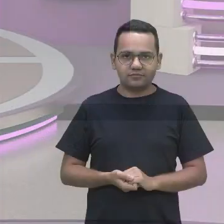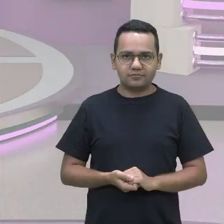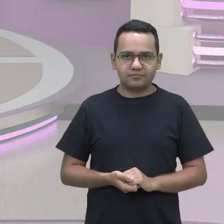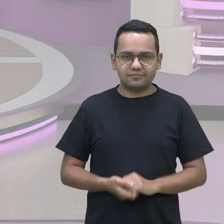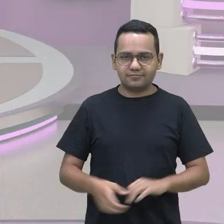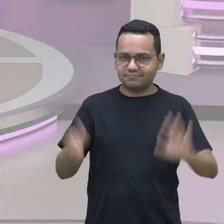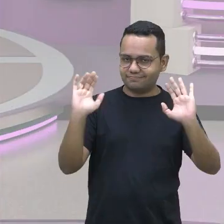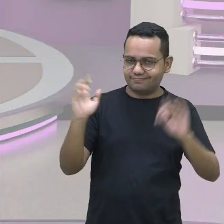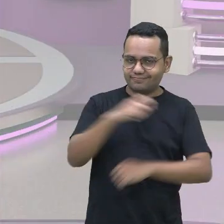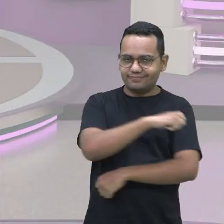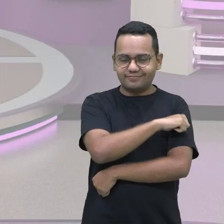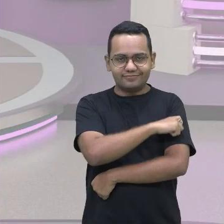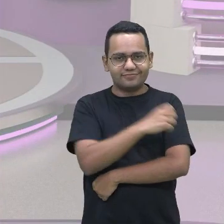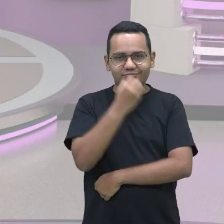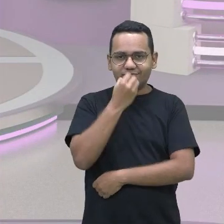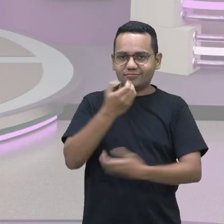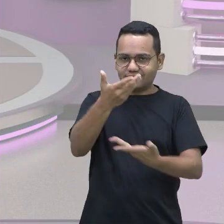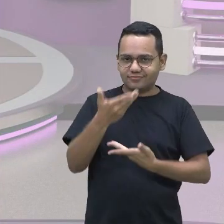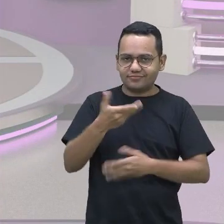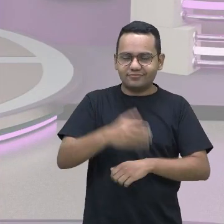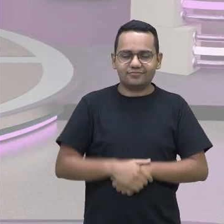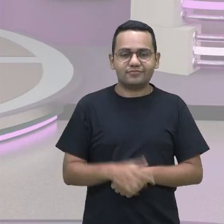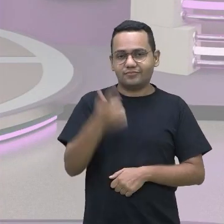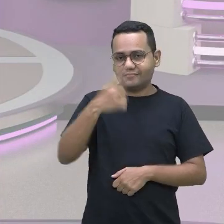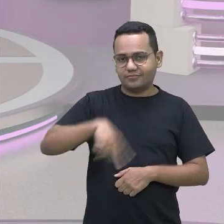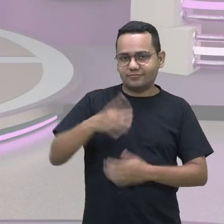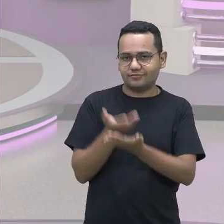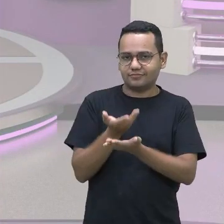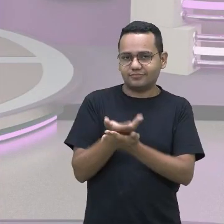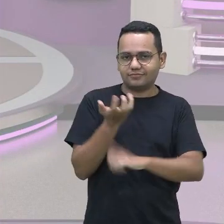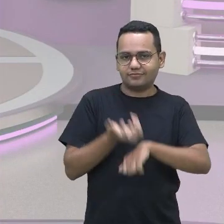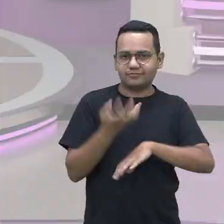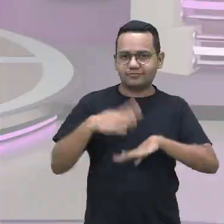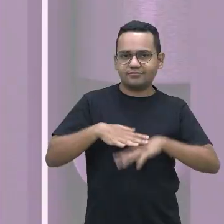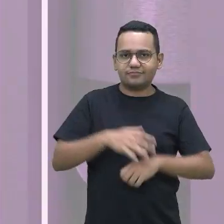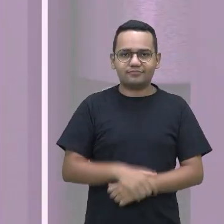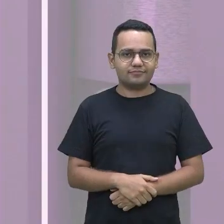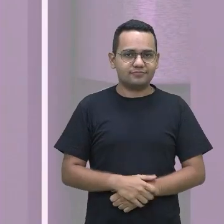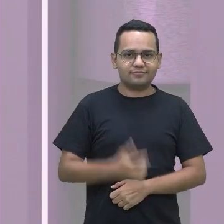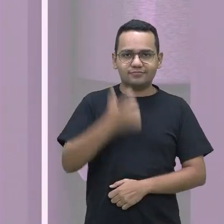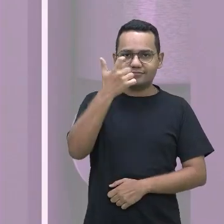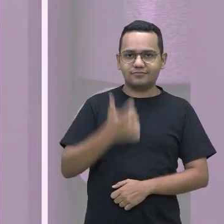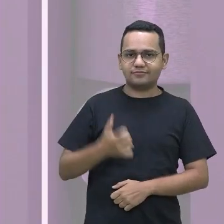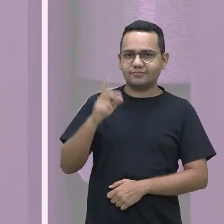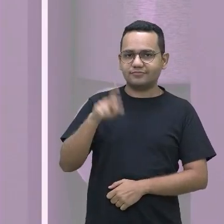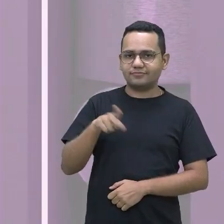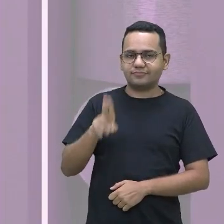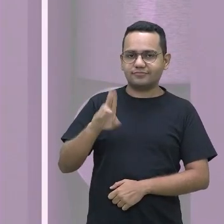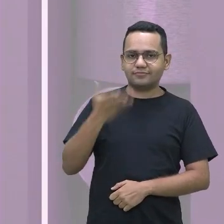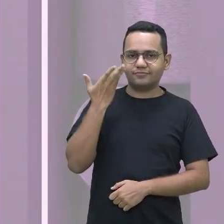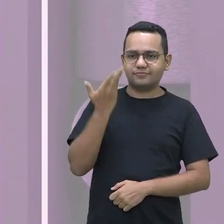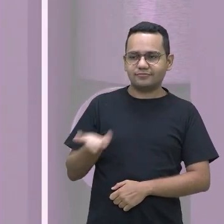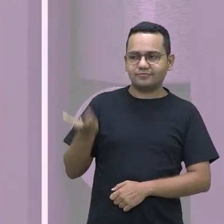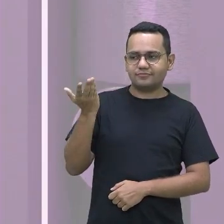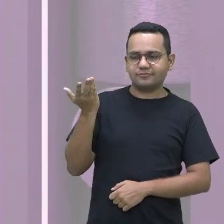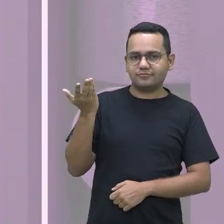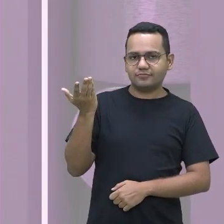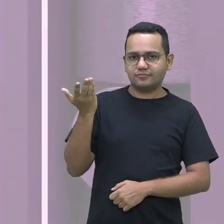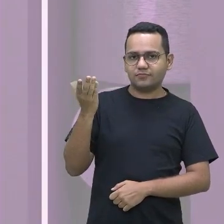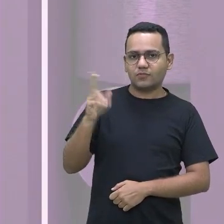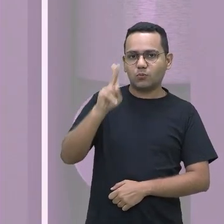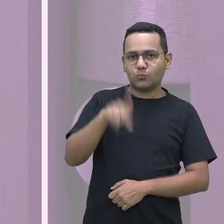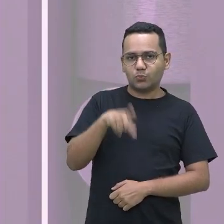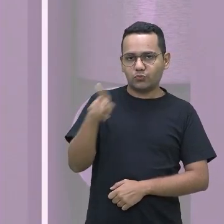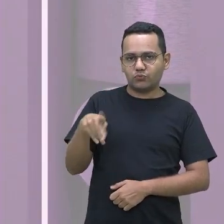Olá a todos, sejam bem-vindos a mais um dia de aula de matemática. Sou o professor Tiago Silva, professor